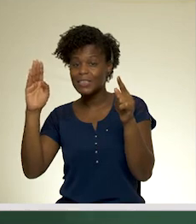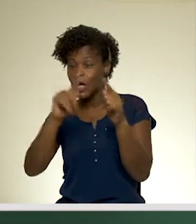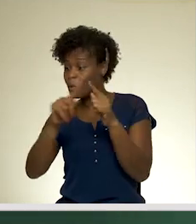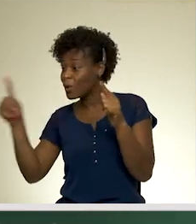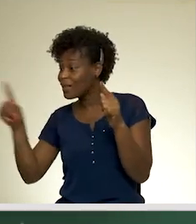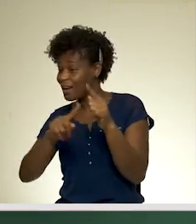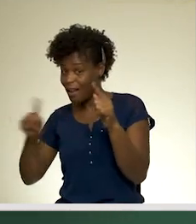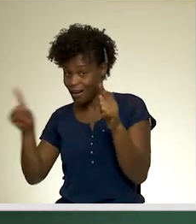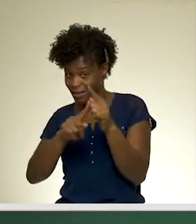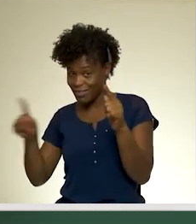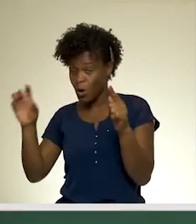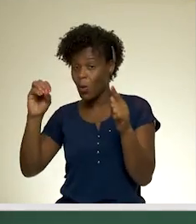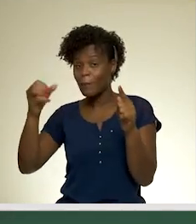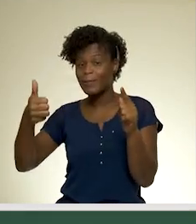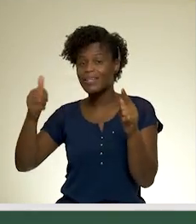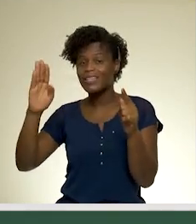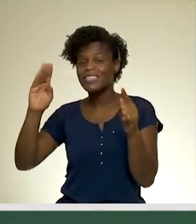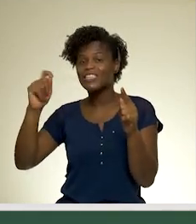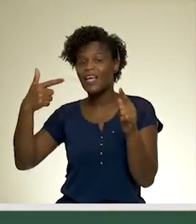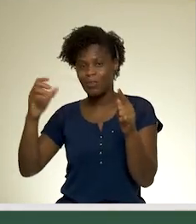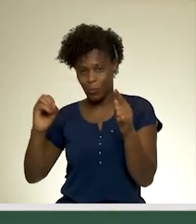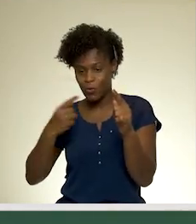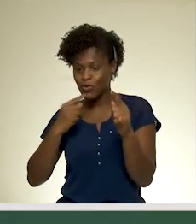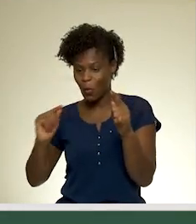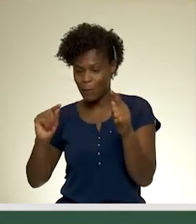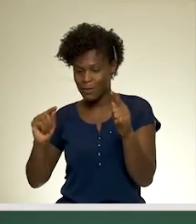2. Aqui, objeto